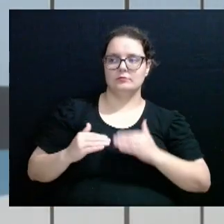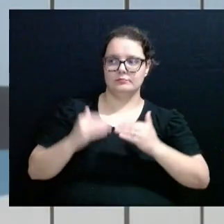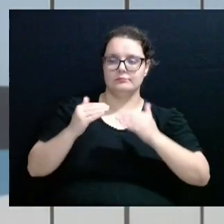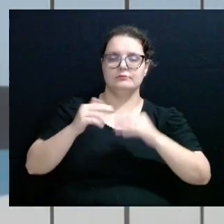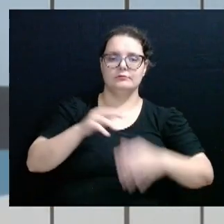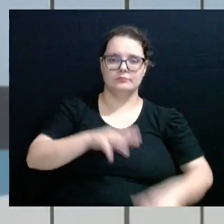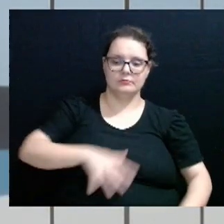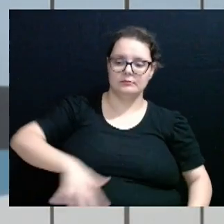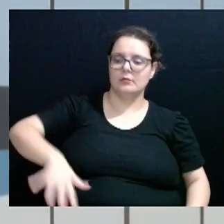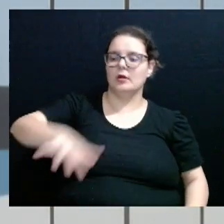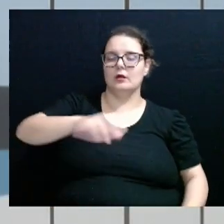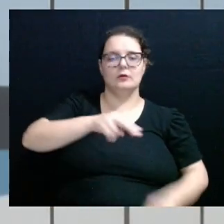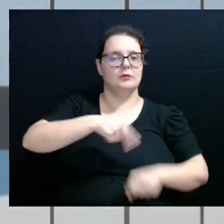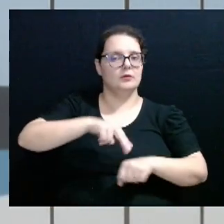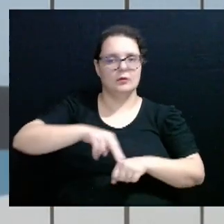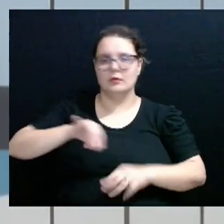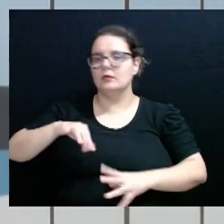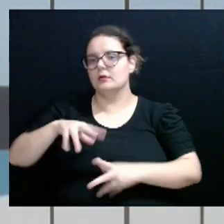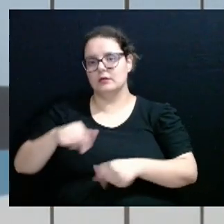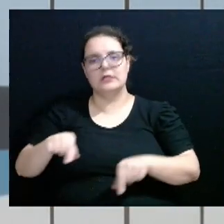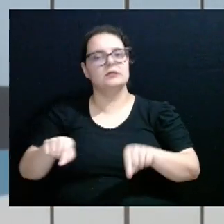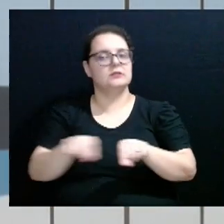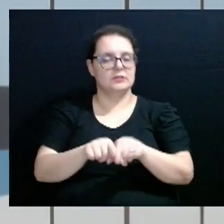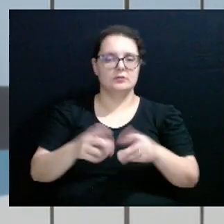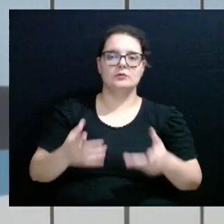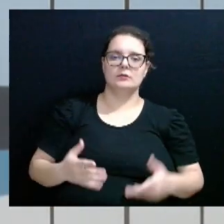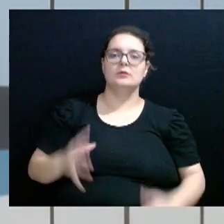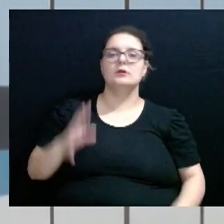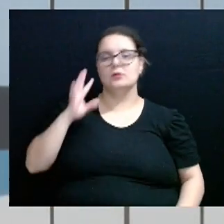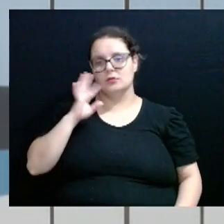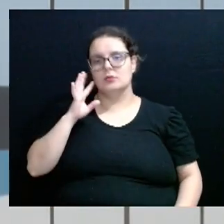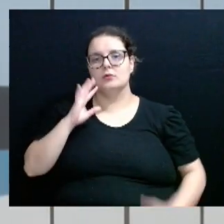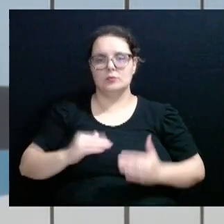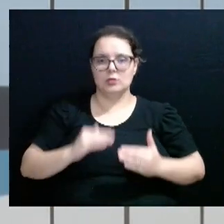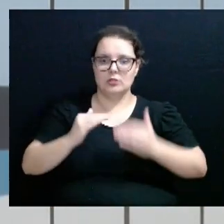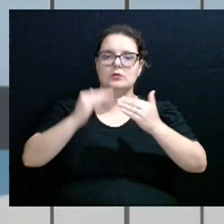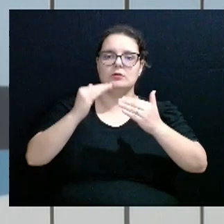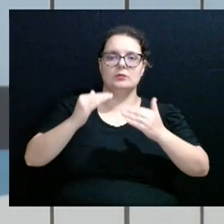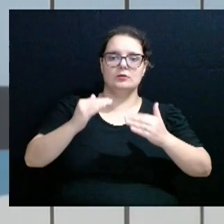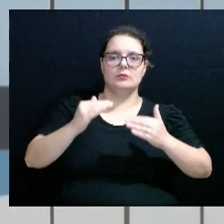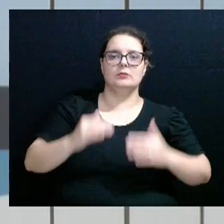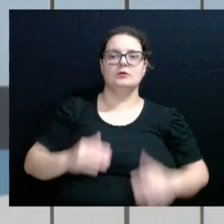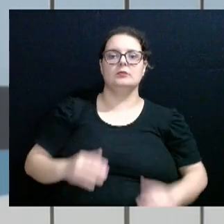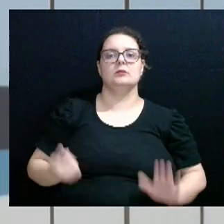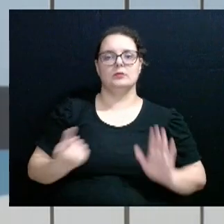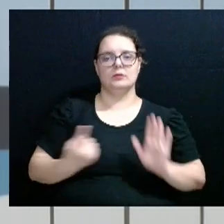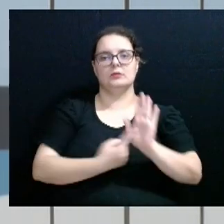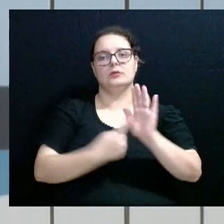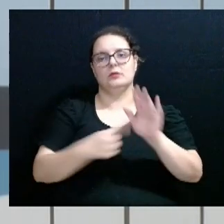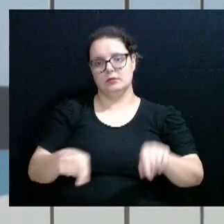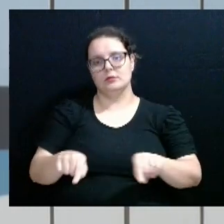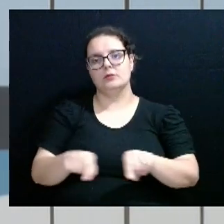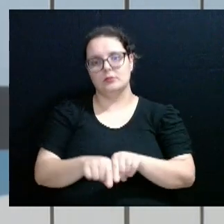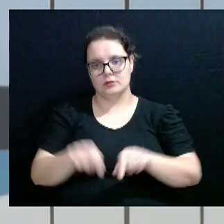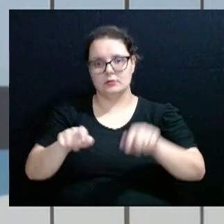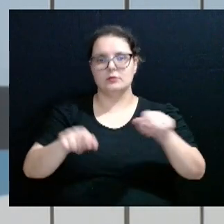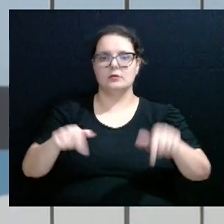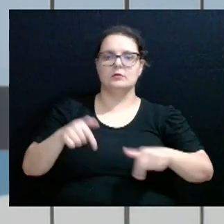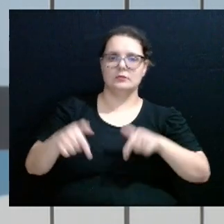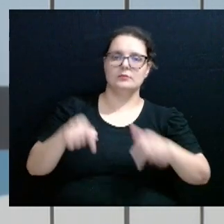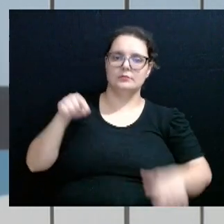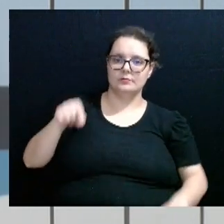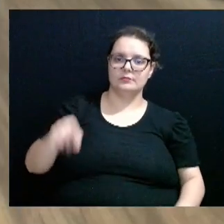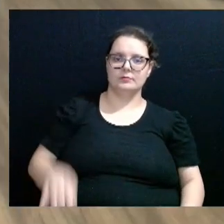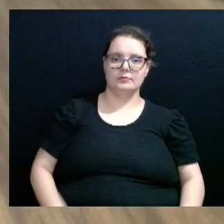nacional, internacional, que está sendo bem bacana para o desenvolvimento da marca e também das pessoas que trabalham lá.